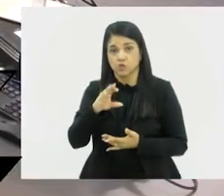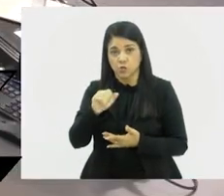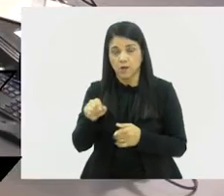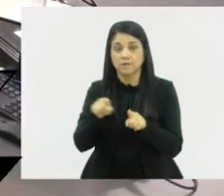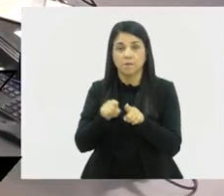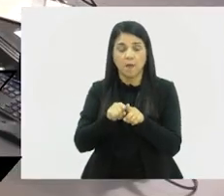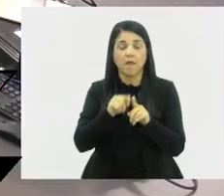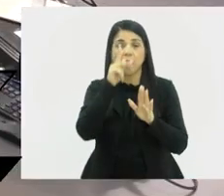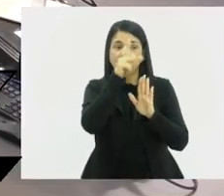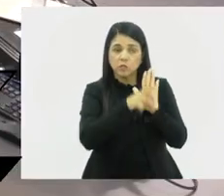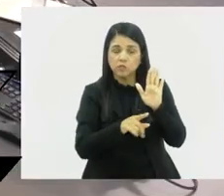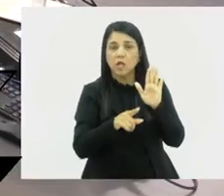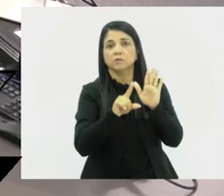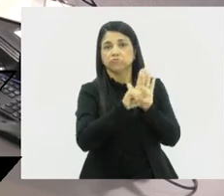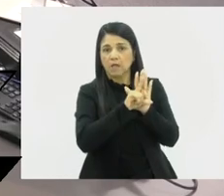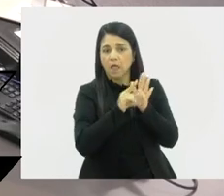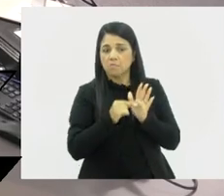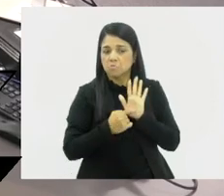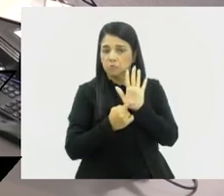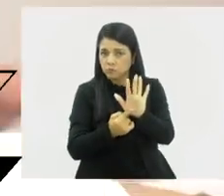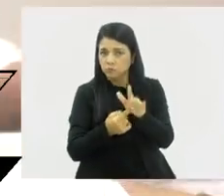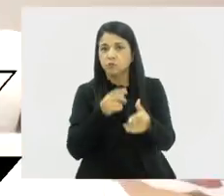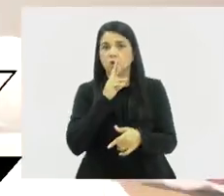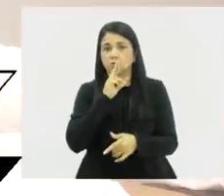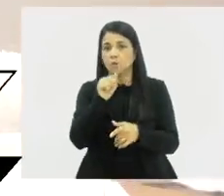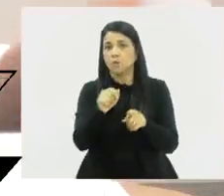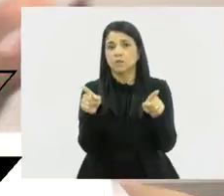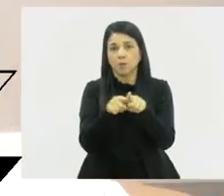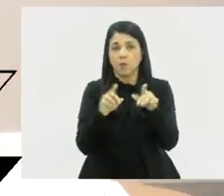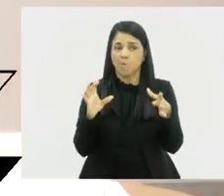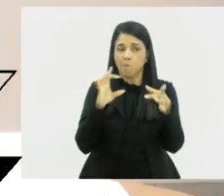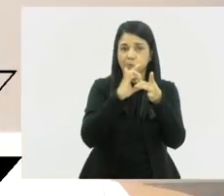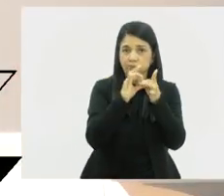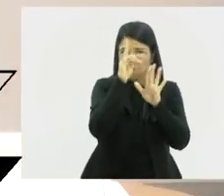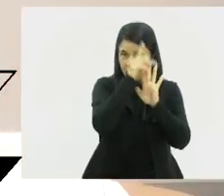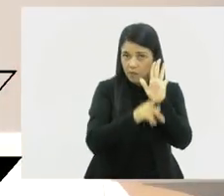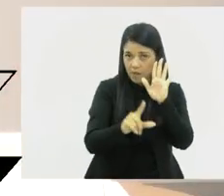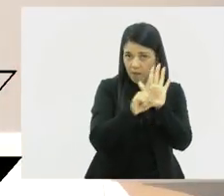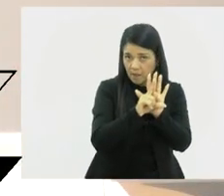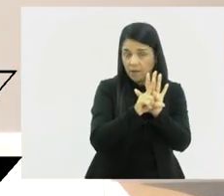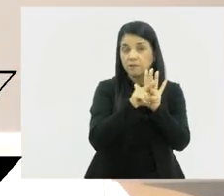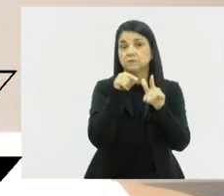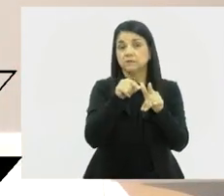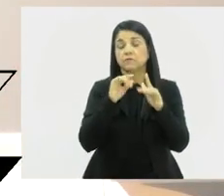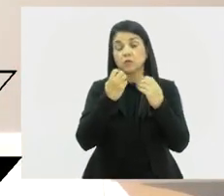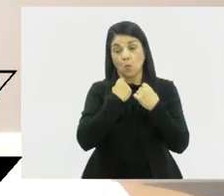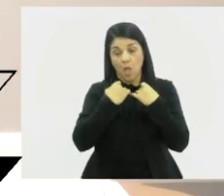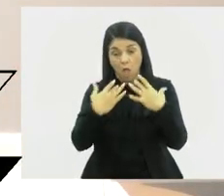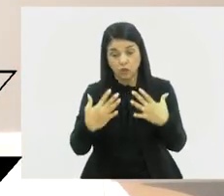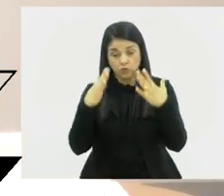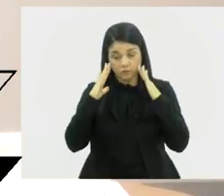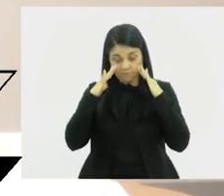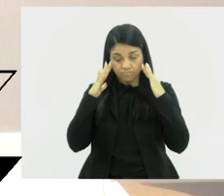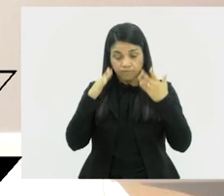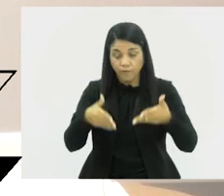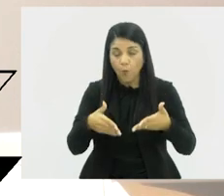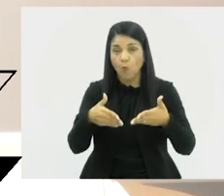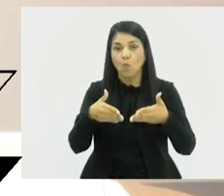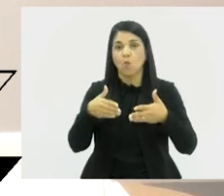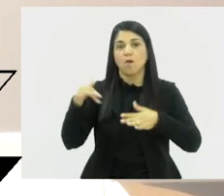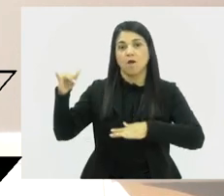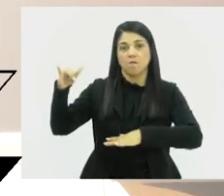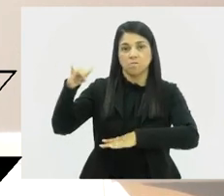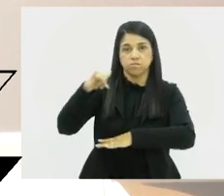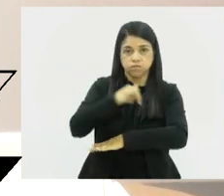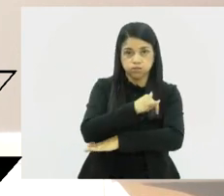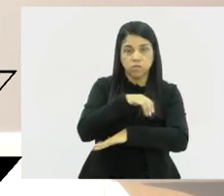projeto nesse mesmo sentido. Vai haver, inclusive, uma audiência mais focada nessa questão do transporte,